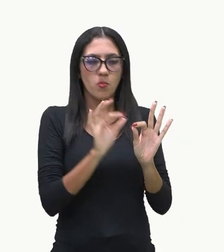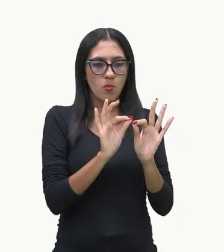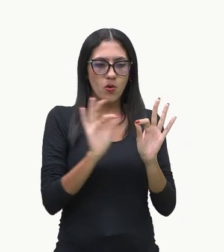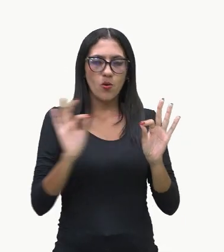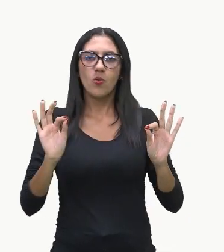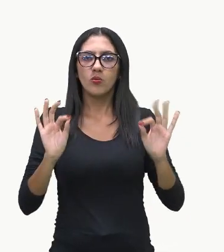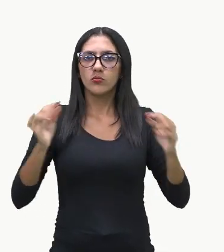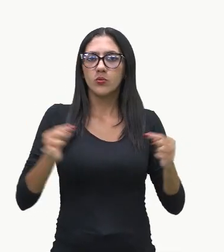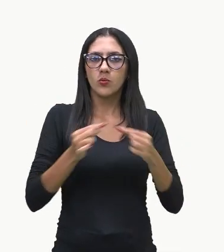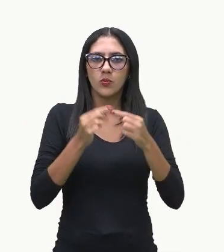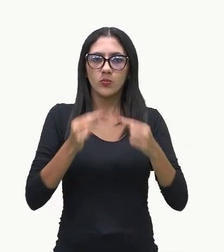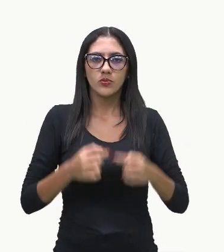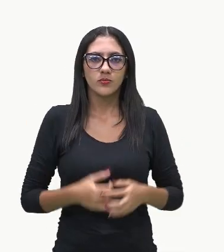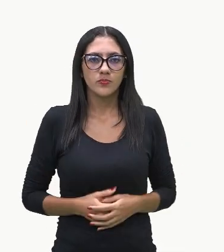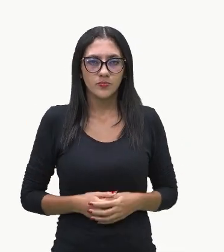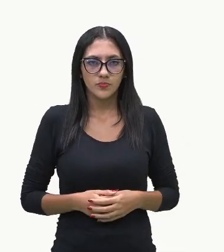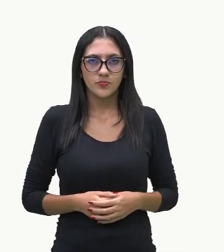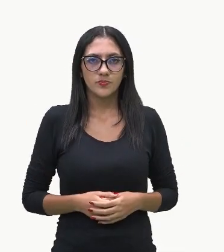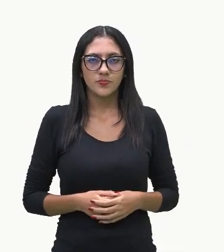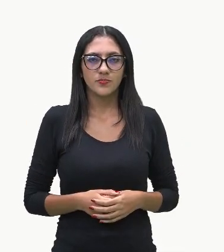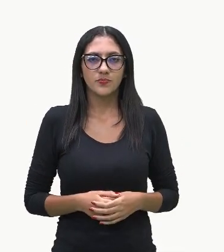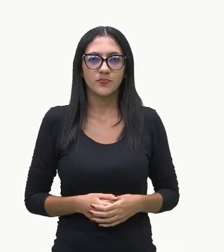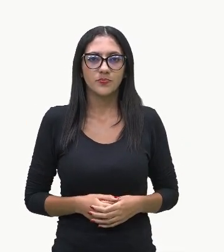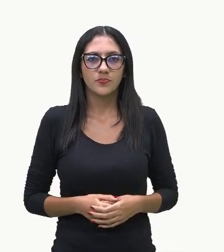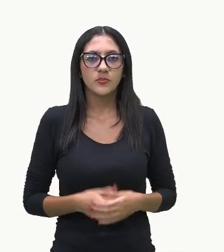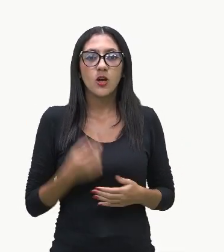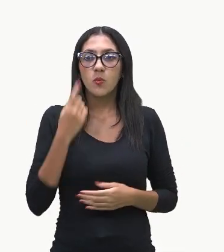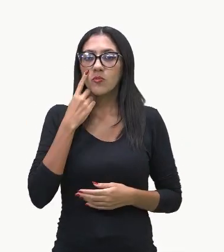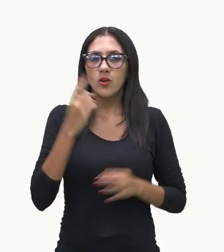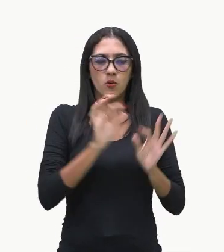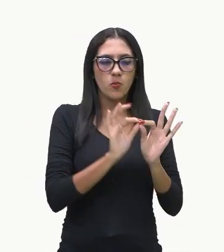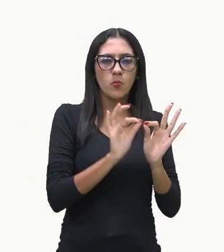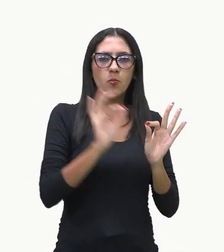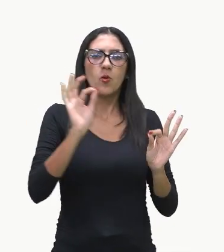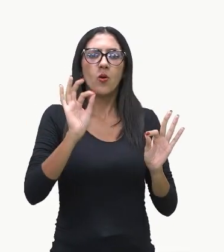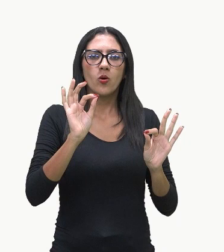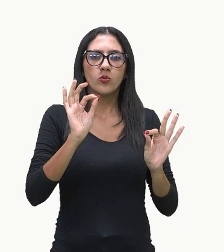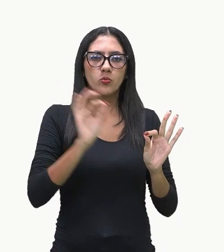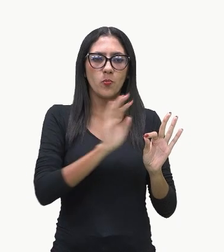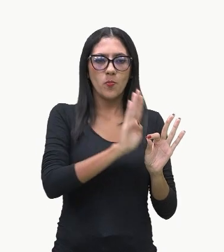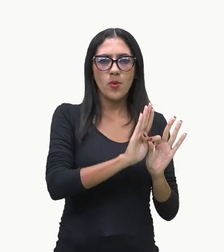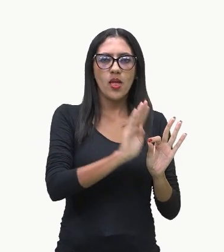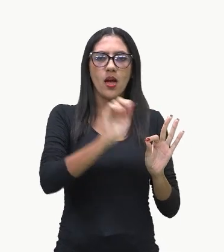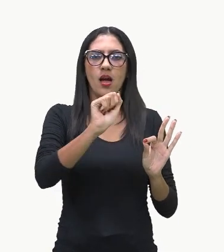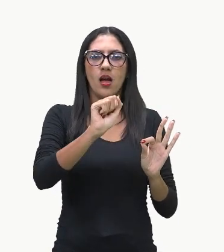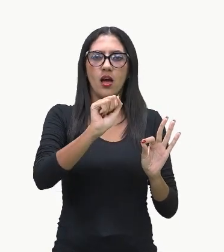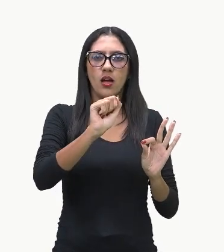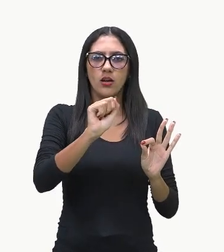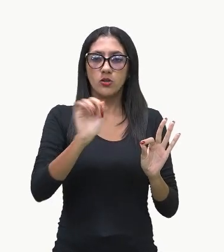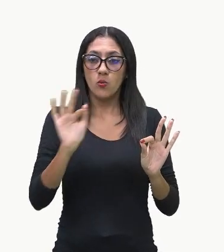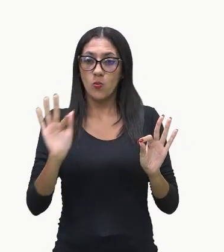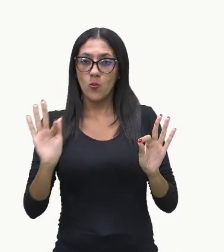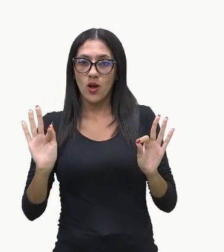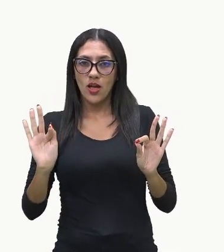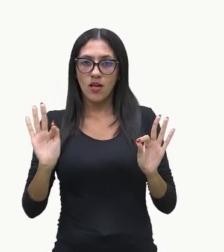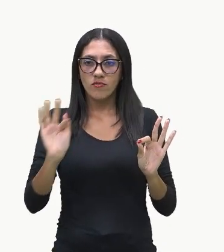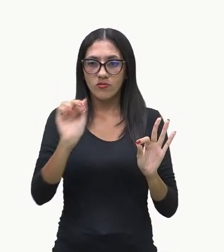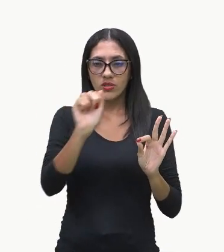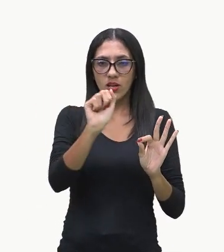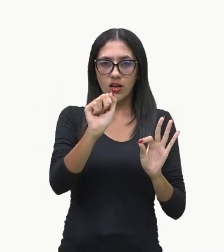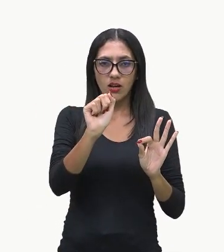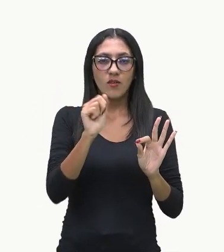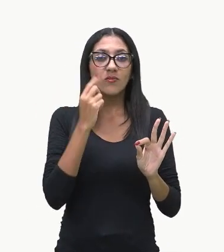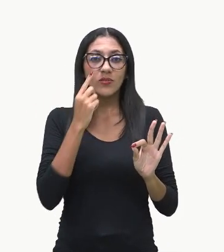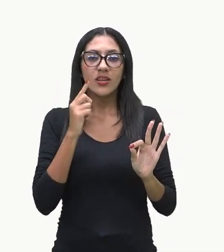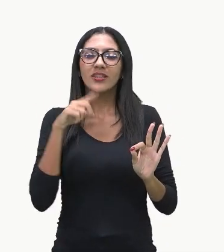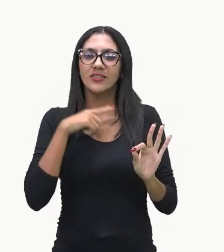vai perceber aqui que o lado BA e o lado FA, eles possuem aí um